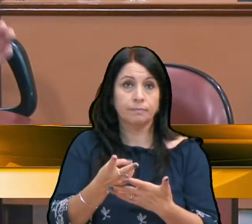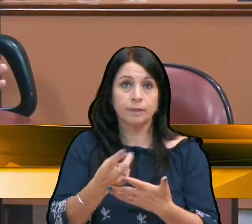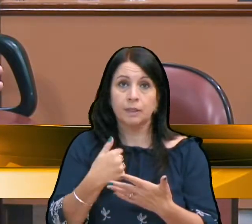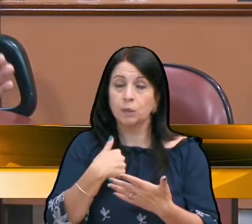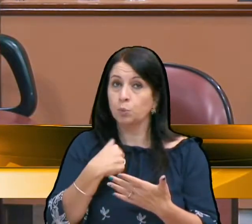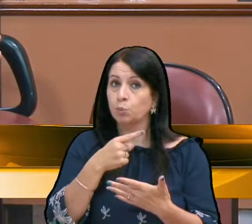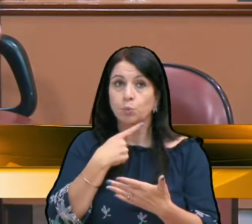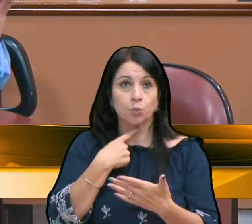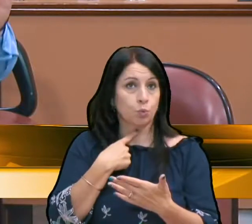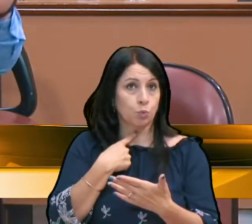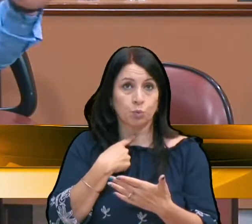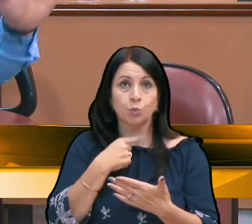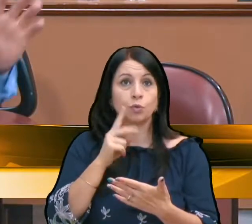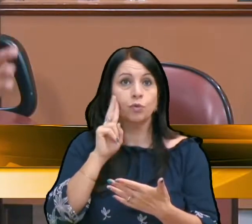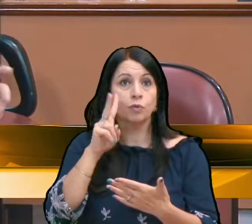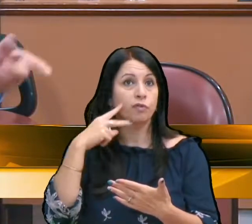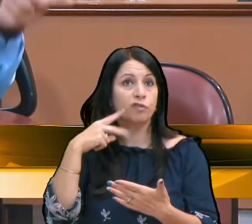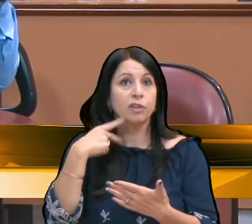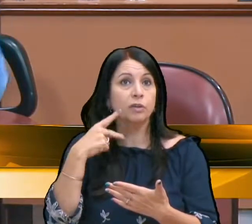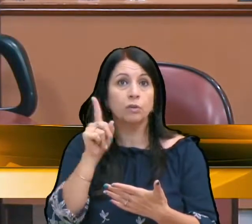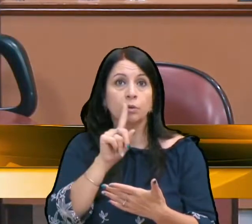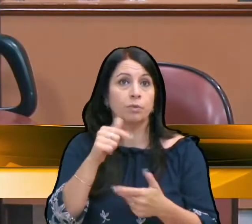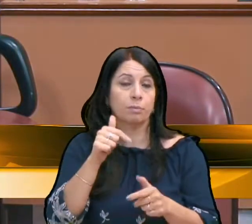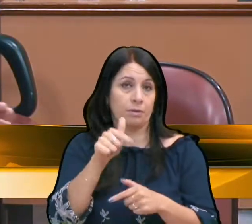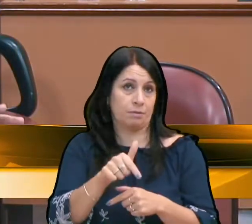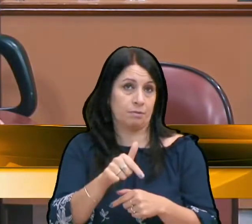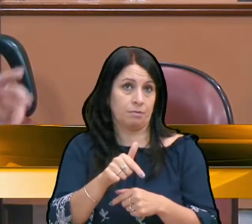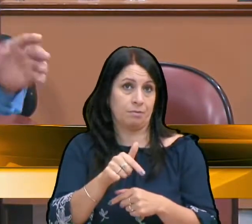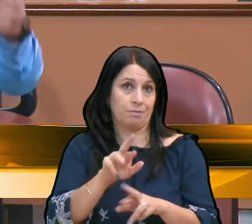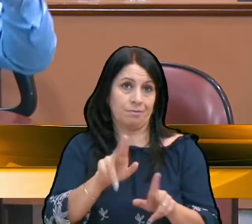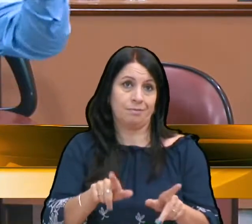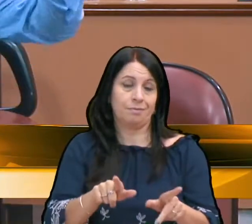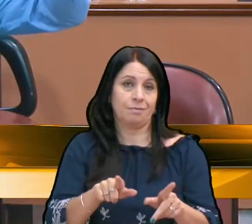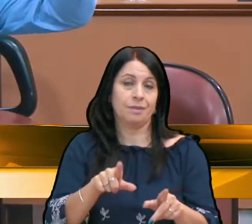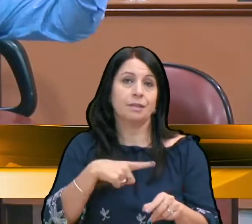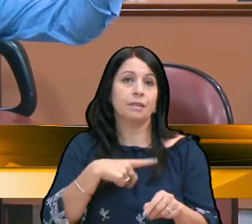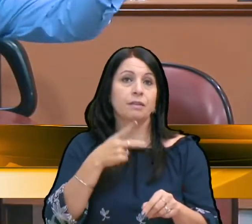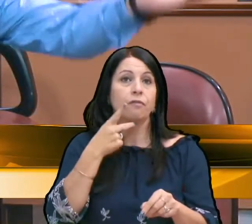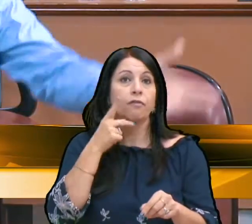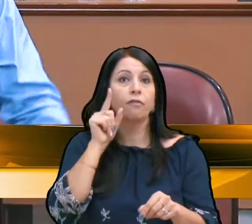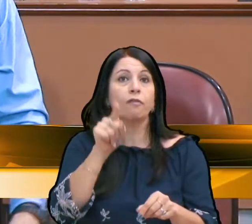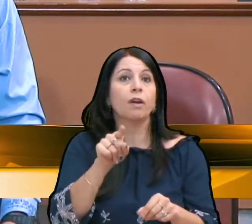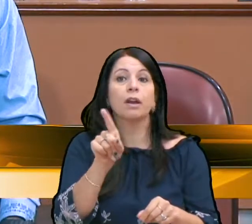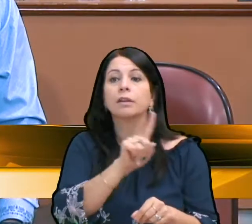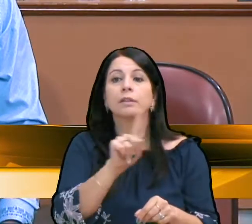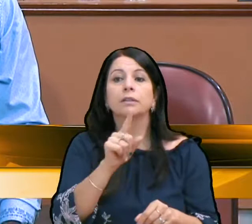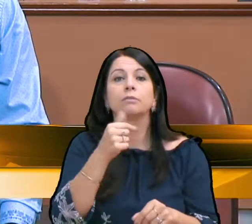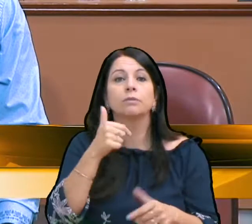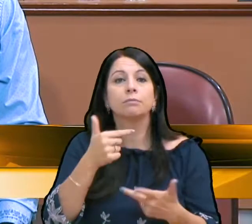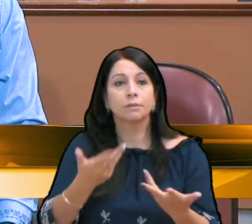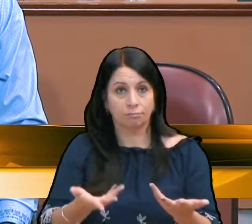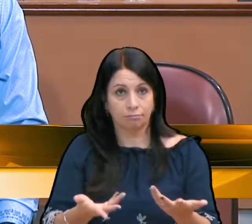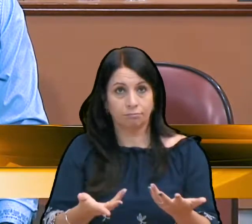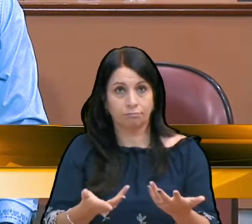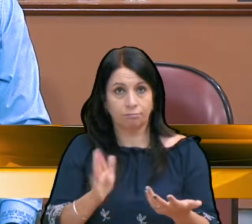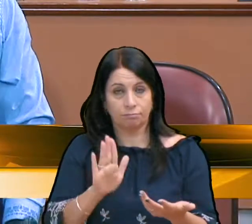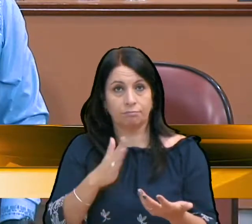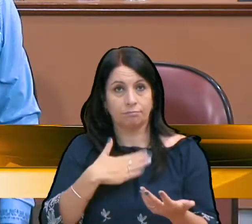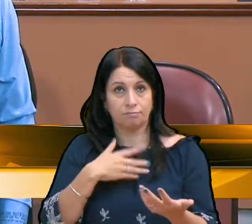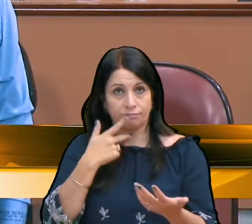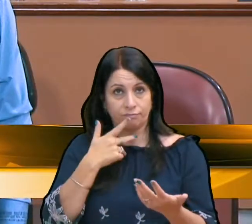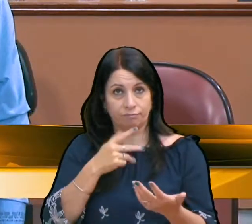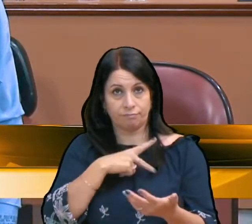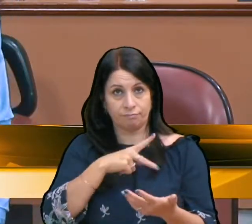não gosto de vir vereador, não trabalha lá dentro. É muito pelo contrário. Então, que indiquem quem não trabalha. Deixar esse registro aí,